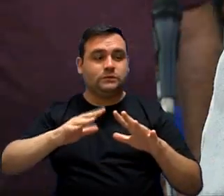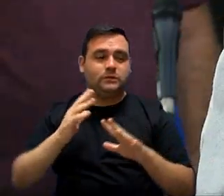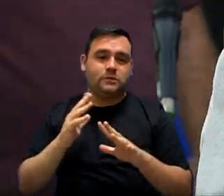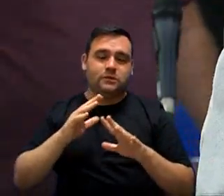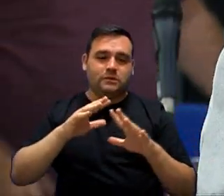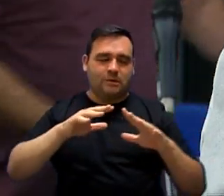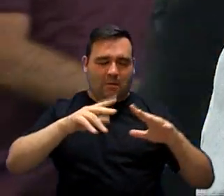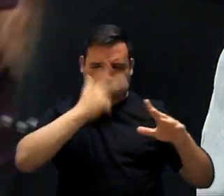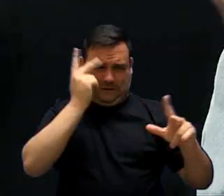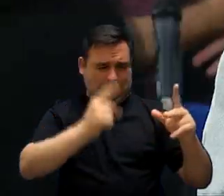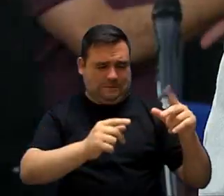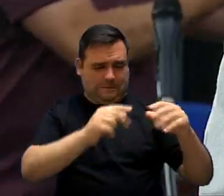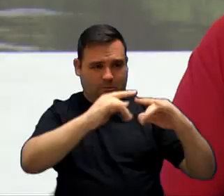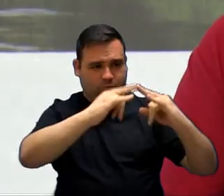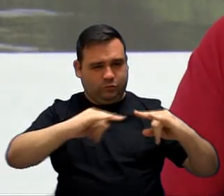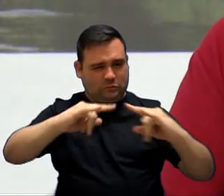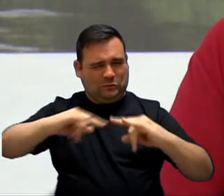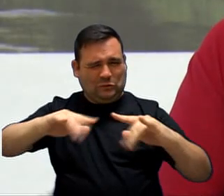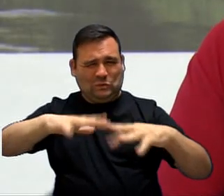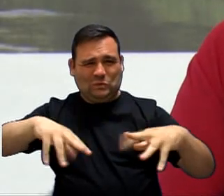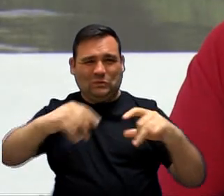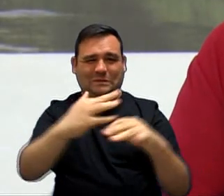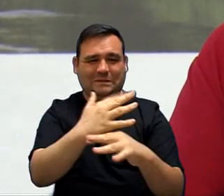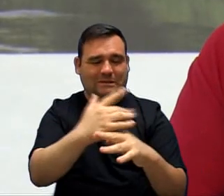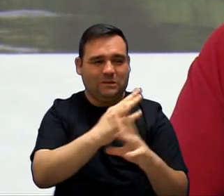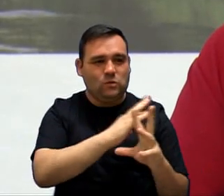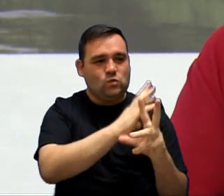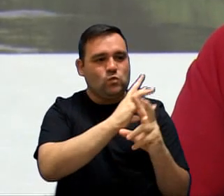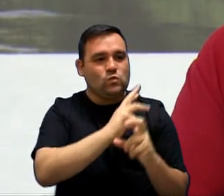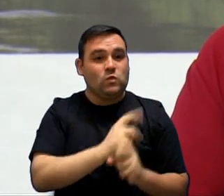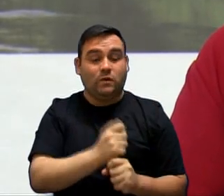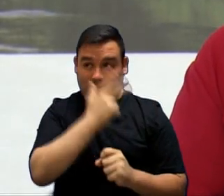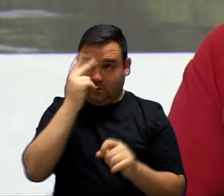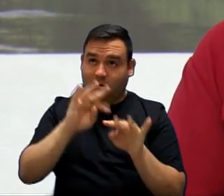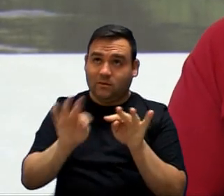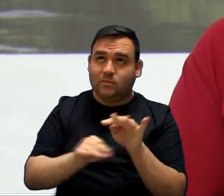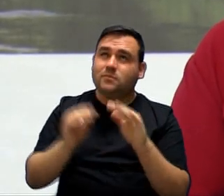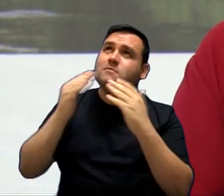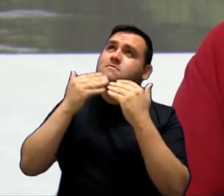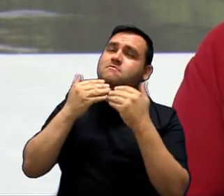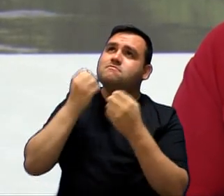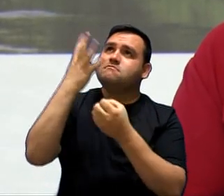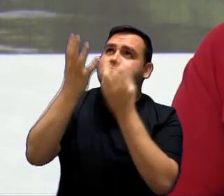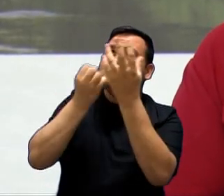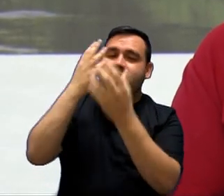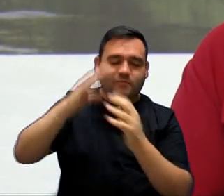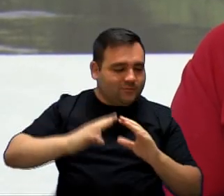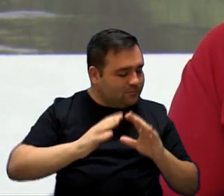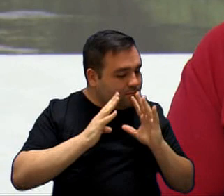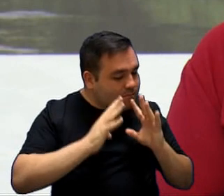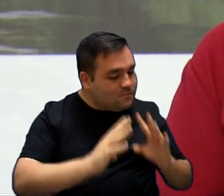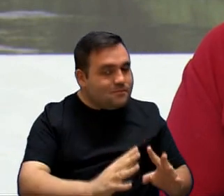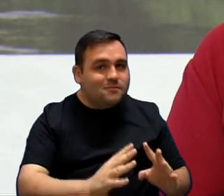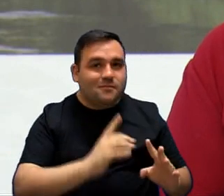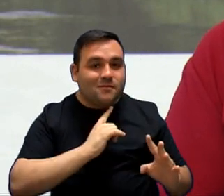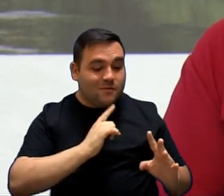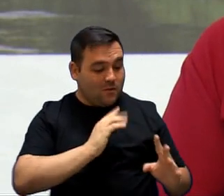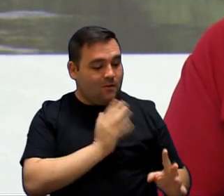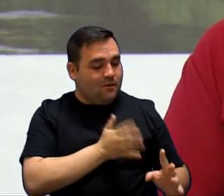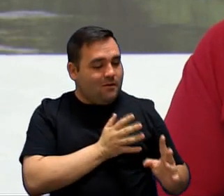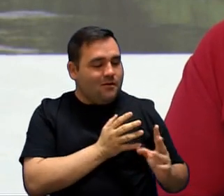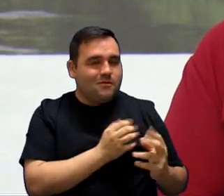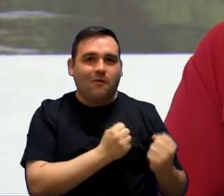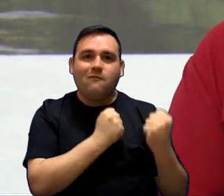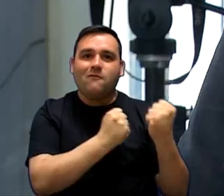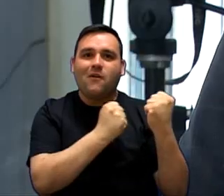somem-se as nações. Tens ouvido, Senhor, o desejo dos humildes. Tu lhes fortalecerás o coração